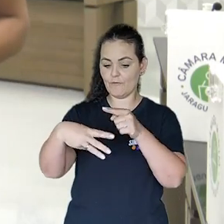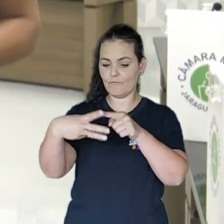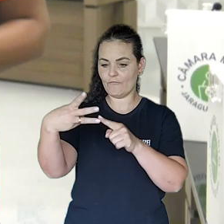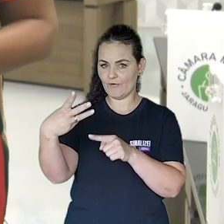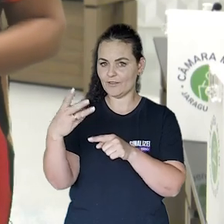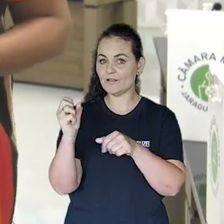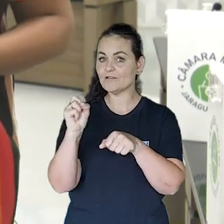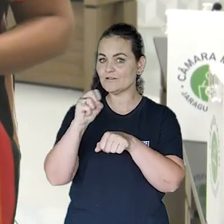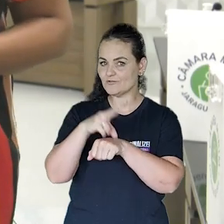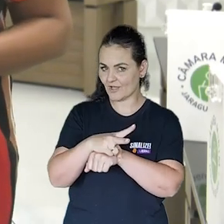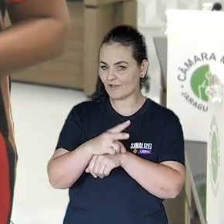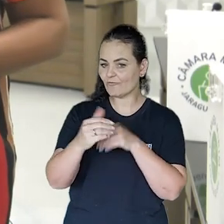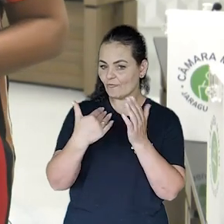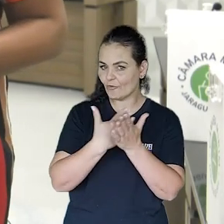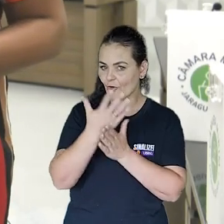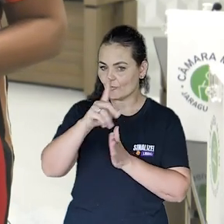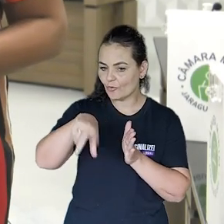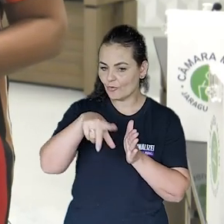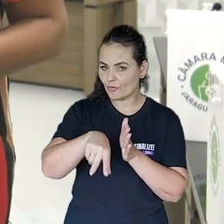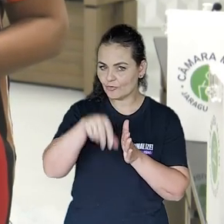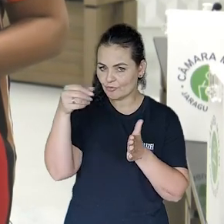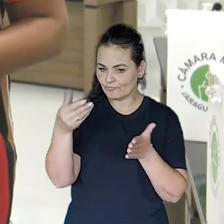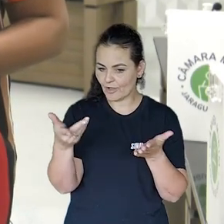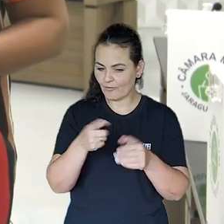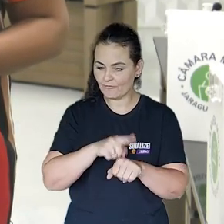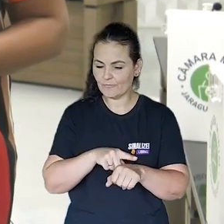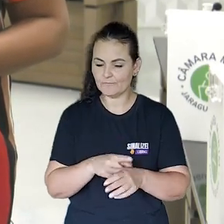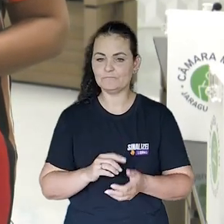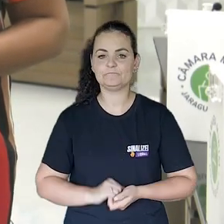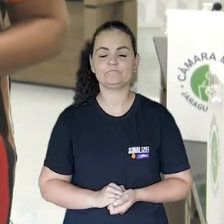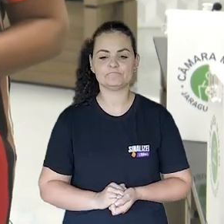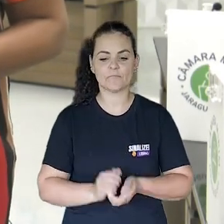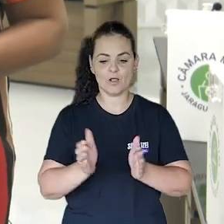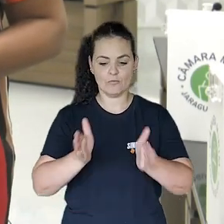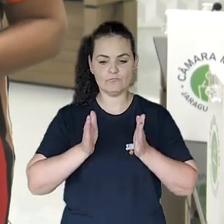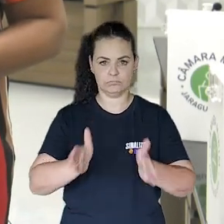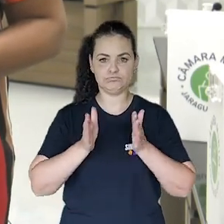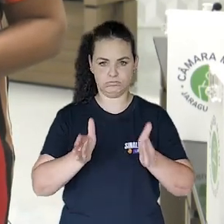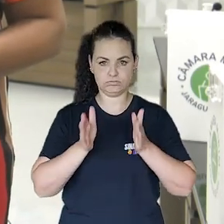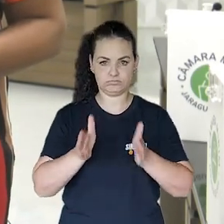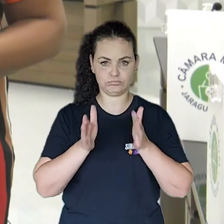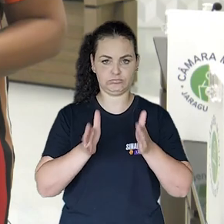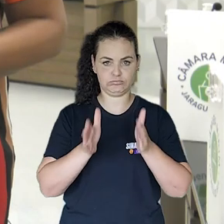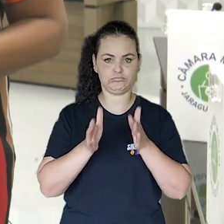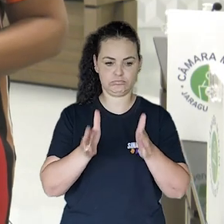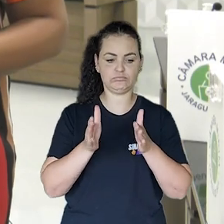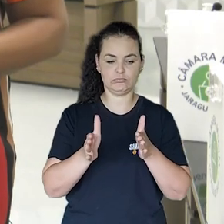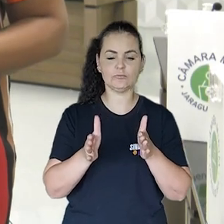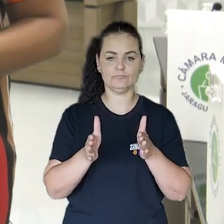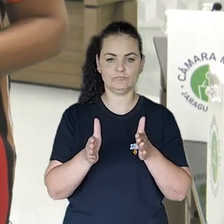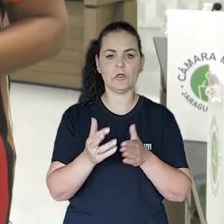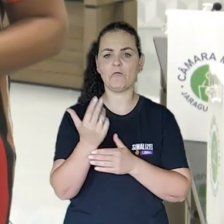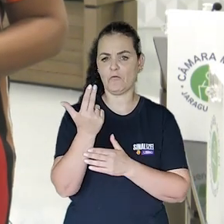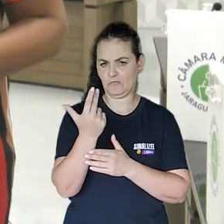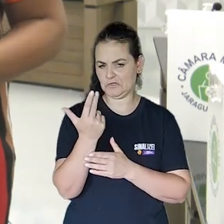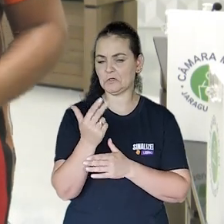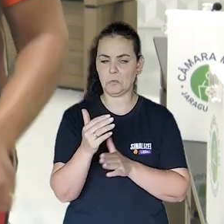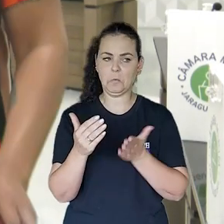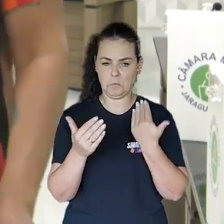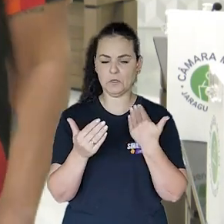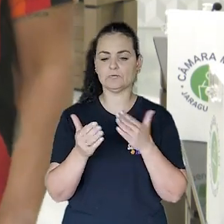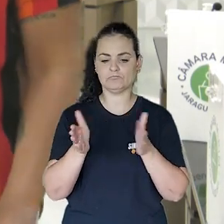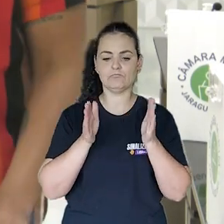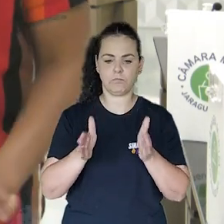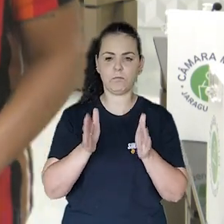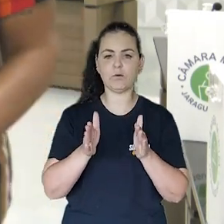aqui na urna, vamos fazer do mesmo procedimento, vamos pedir para que os nossos colegas que estão